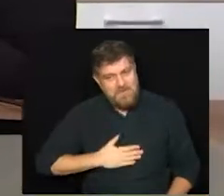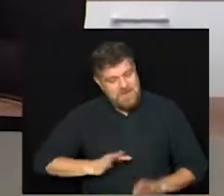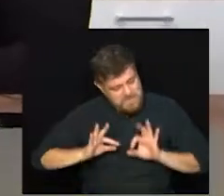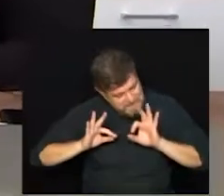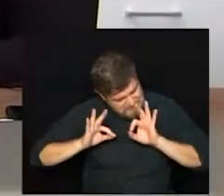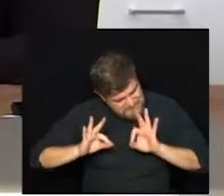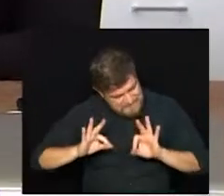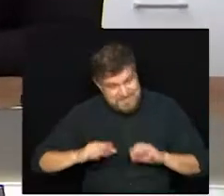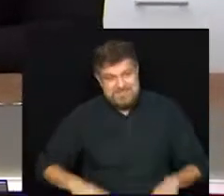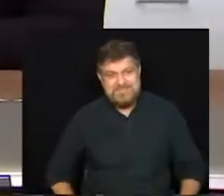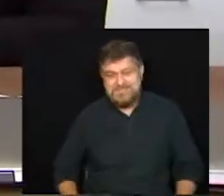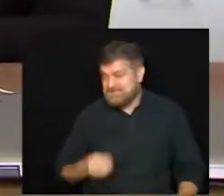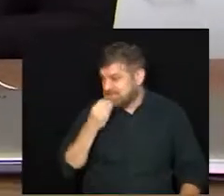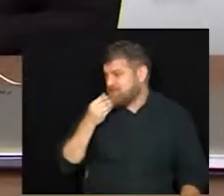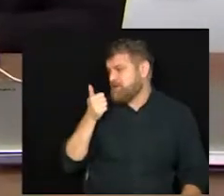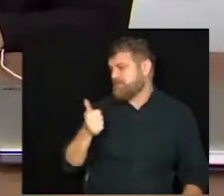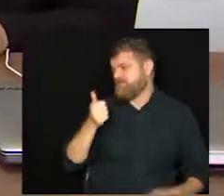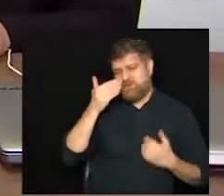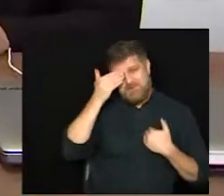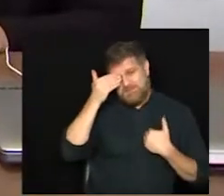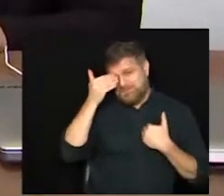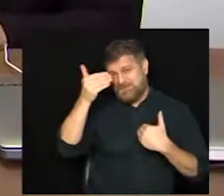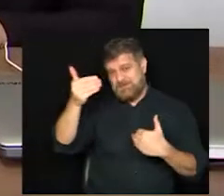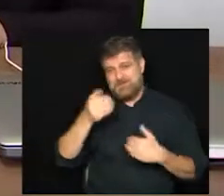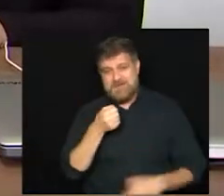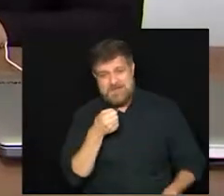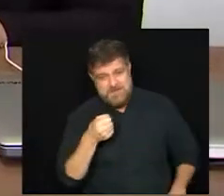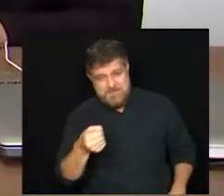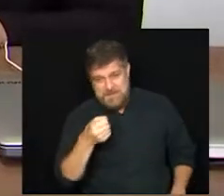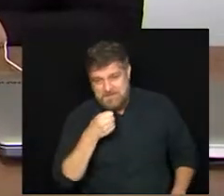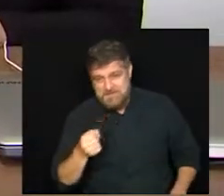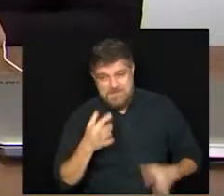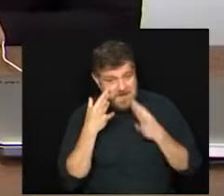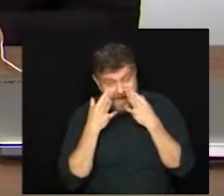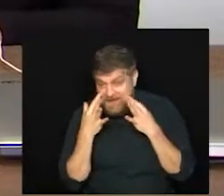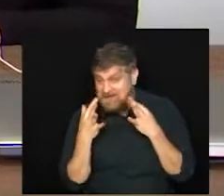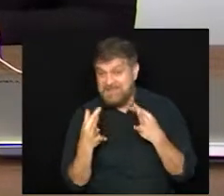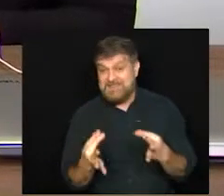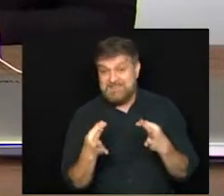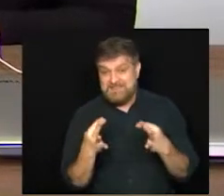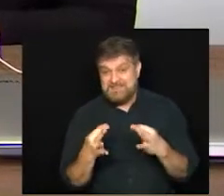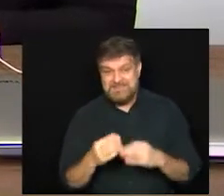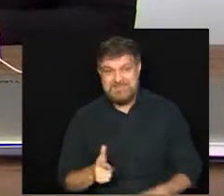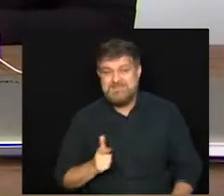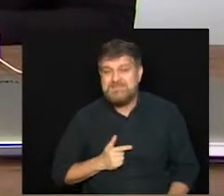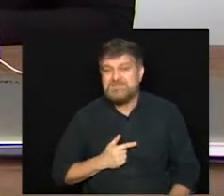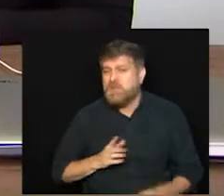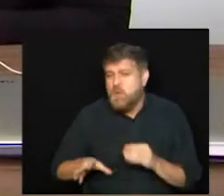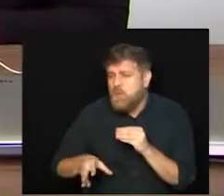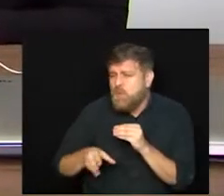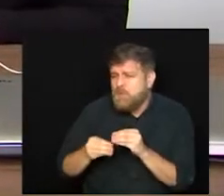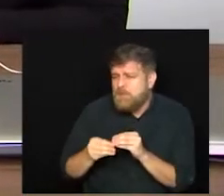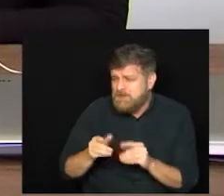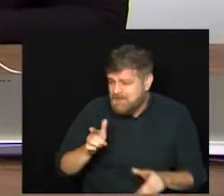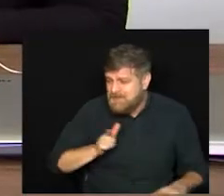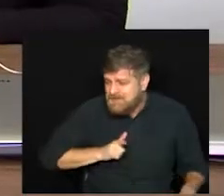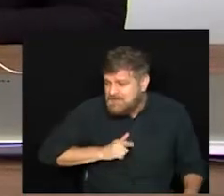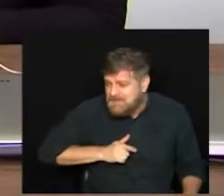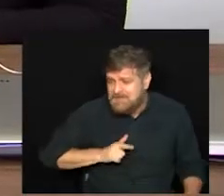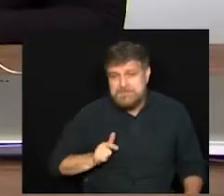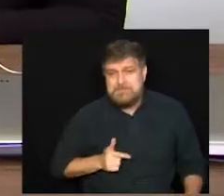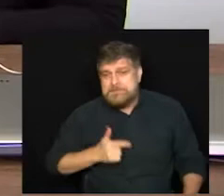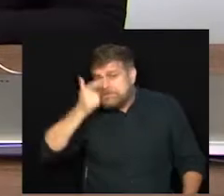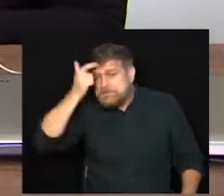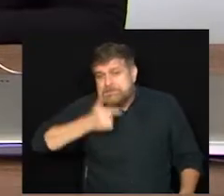certo. Tá bom, Marcela. Muito obrigado pela entrevista, pela atenção com a gente aqui. Mais alguma coisa que você queira colocar? Talvez que eu não